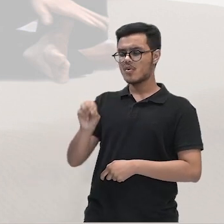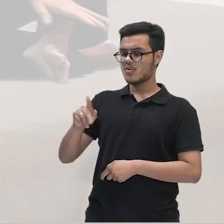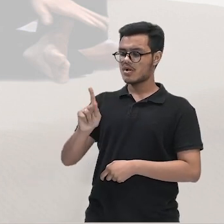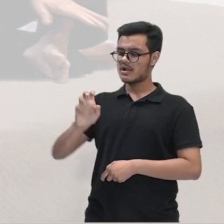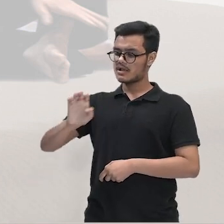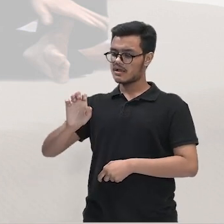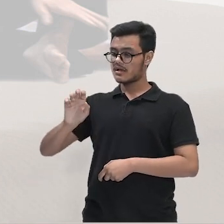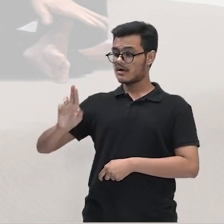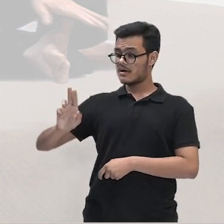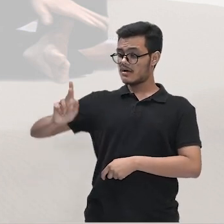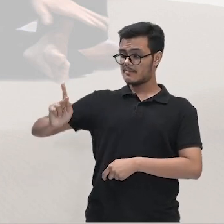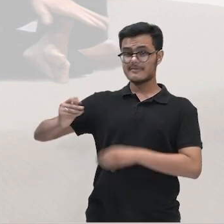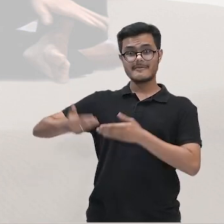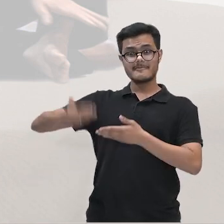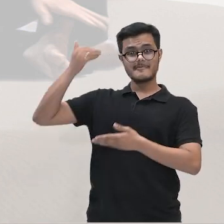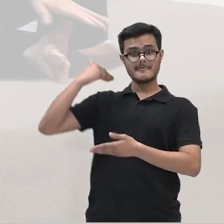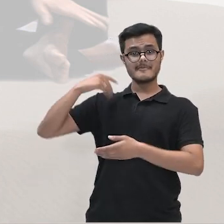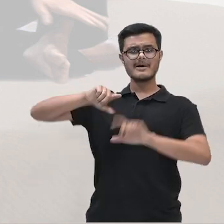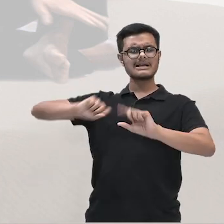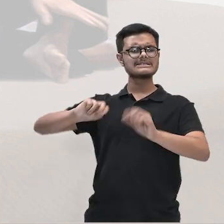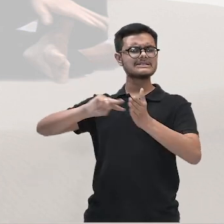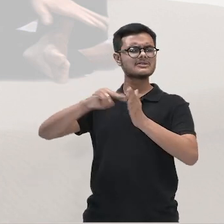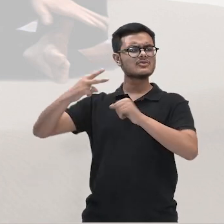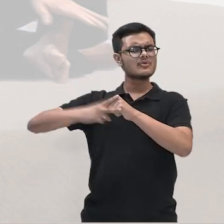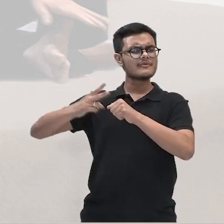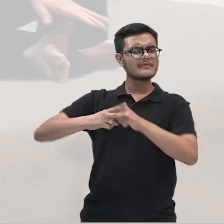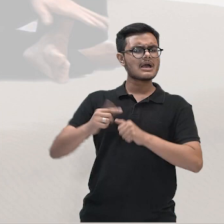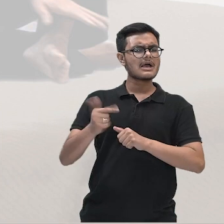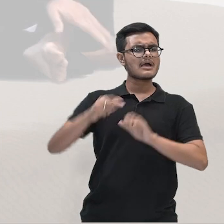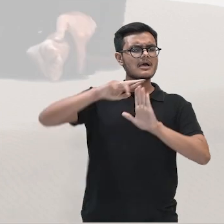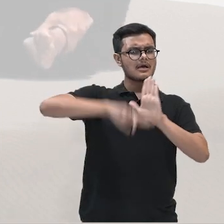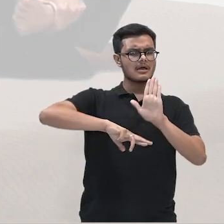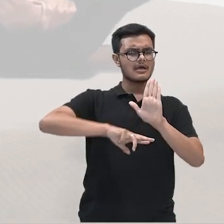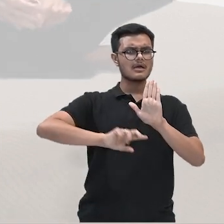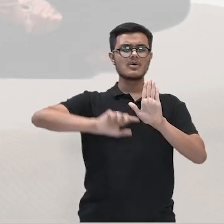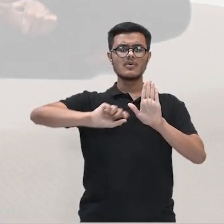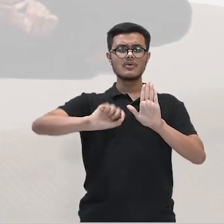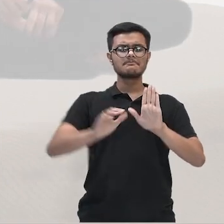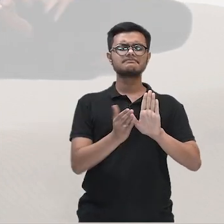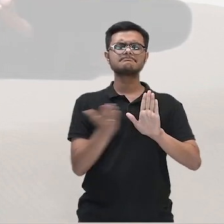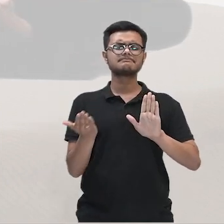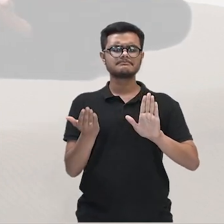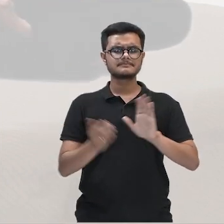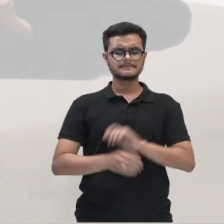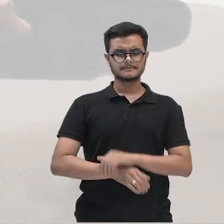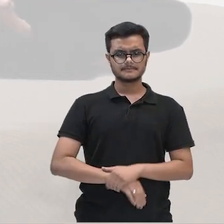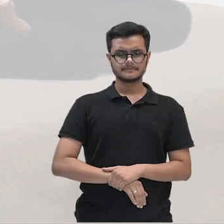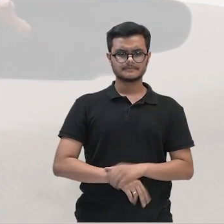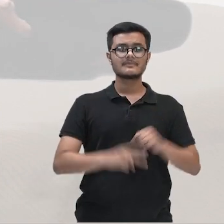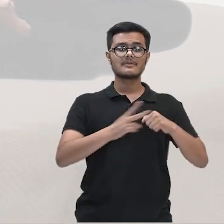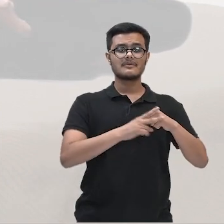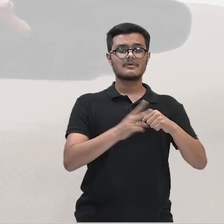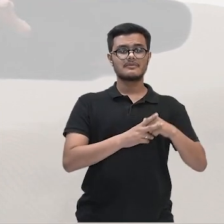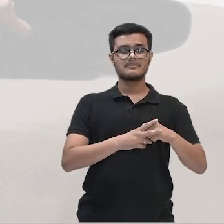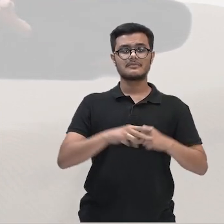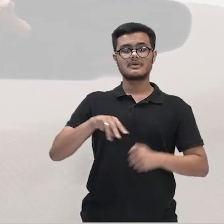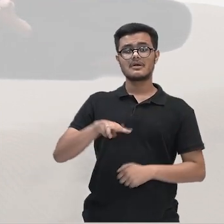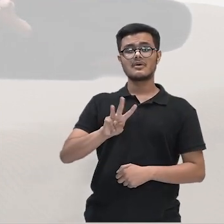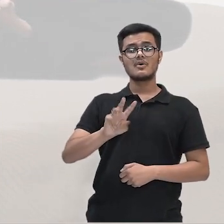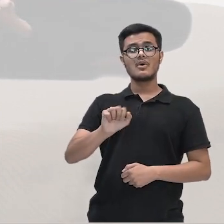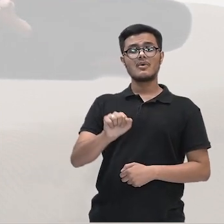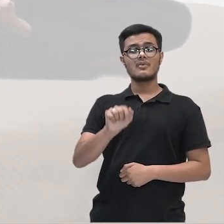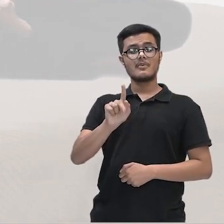forma do passado do verbo irregular, que a gente já vai ver aí na sequência, do verbo wake